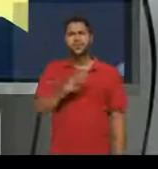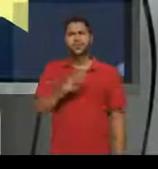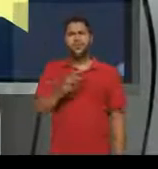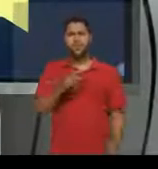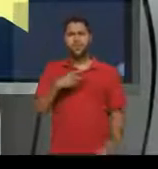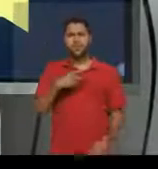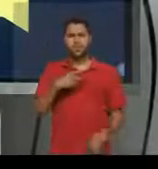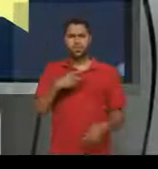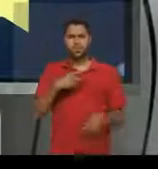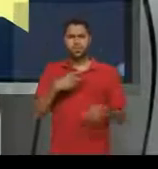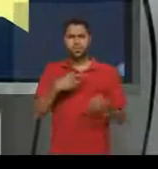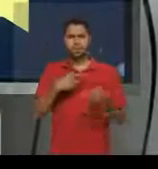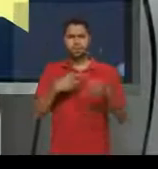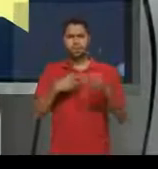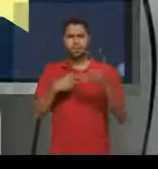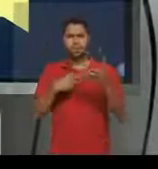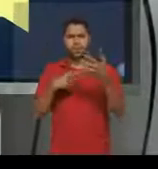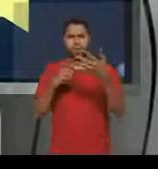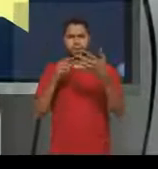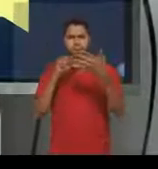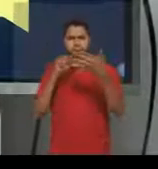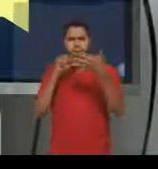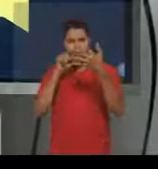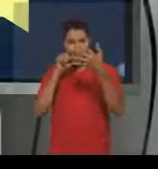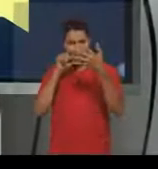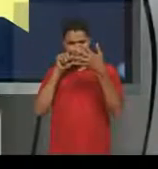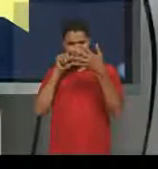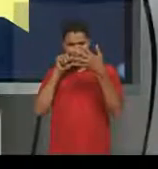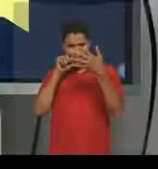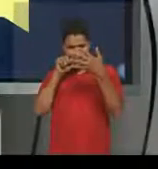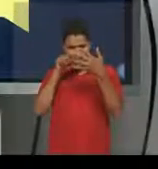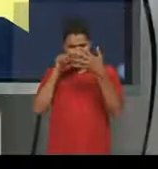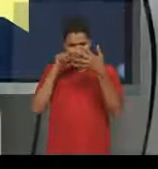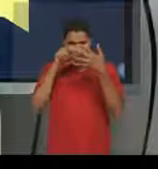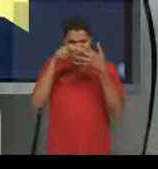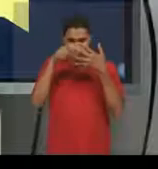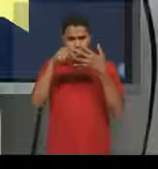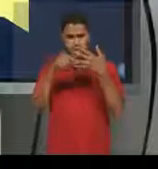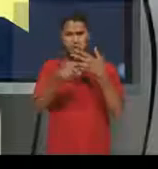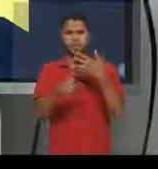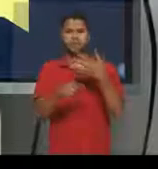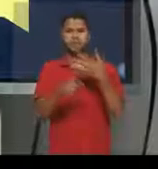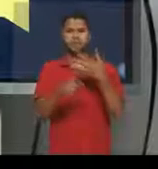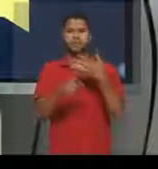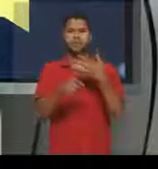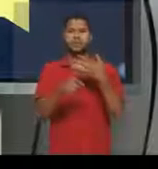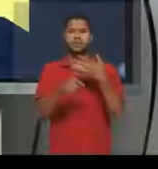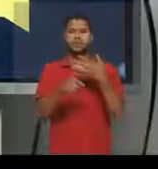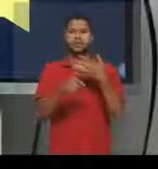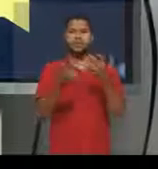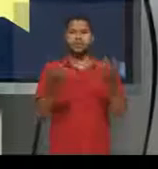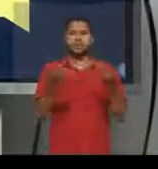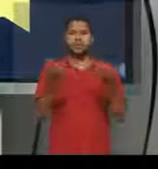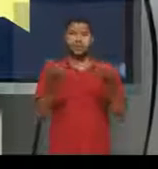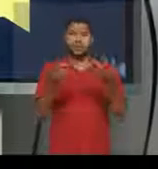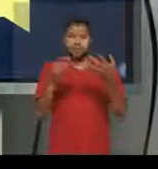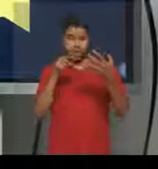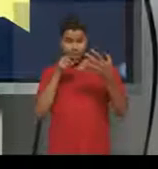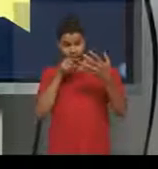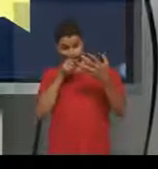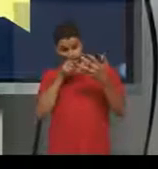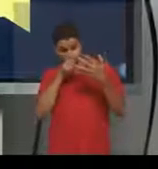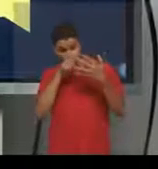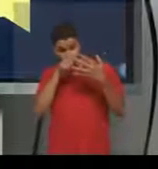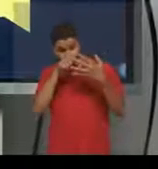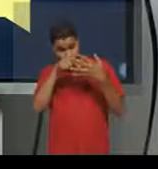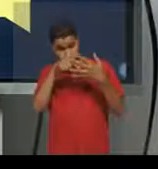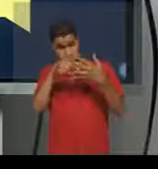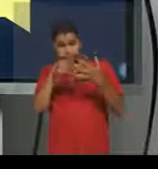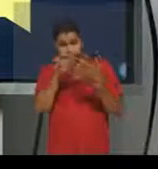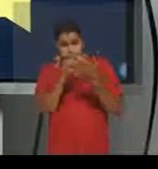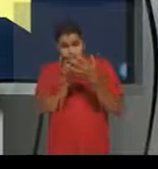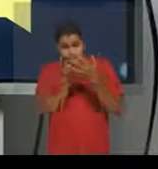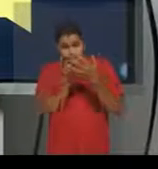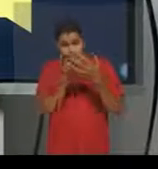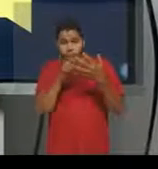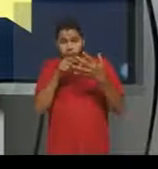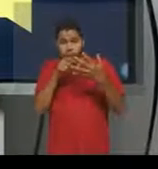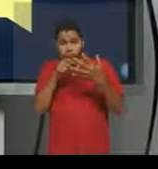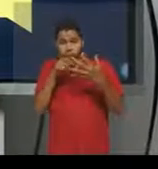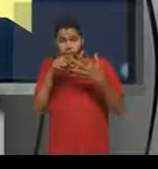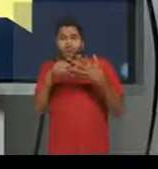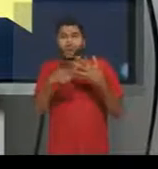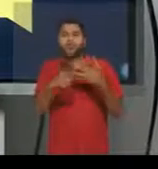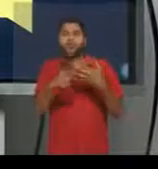transpormos para o outro lado, que é o nome da minha obra, do outro lado, se você quiser passar dessa peneira, você